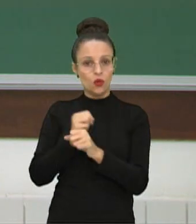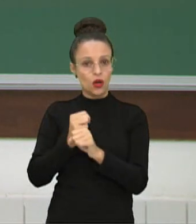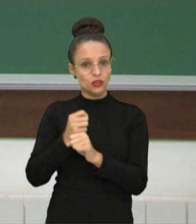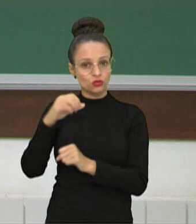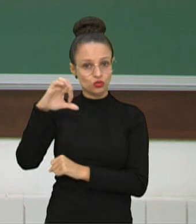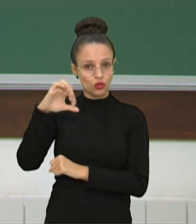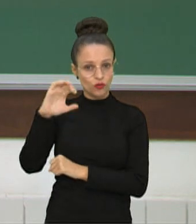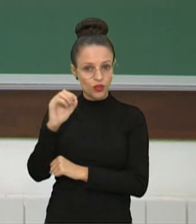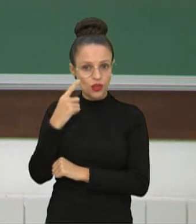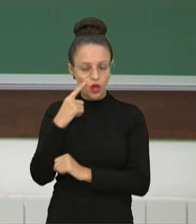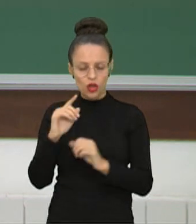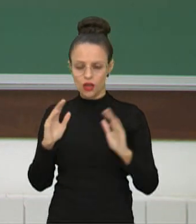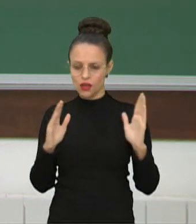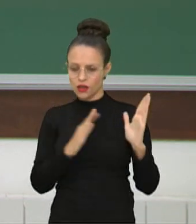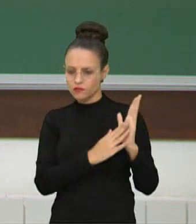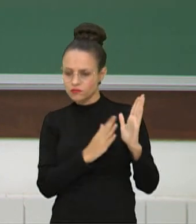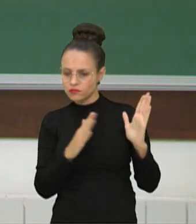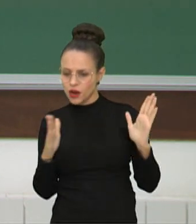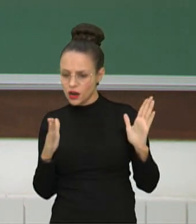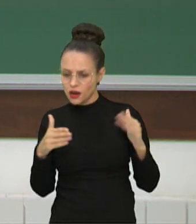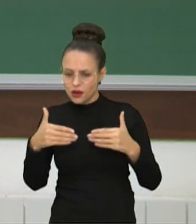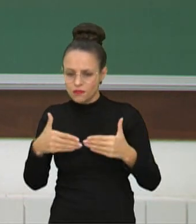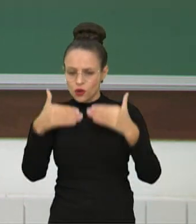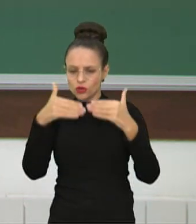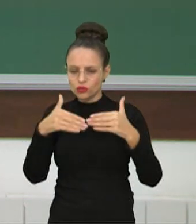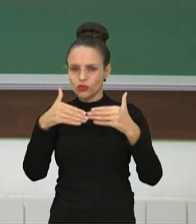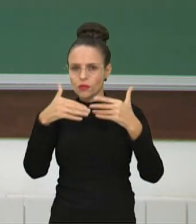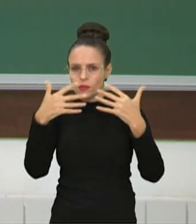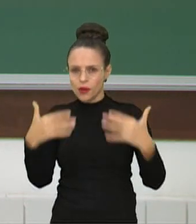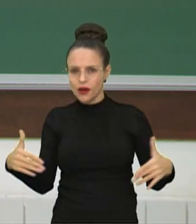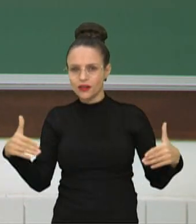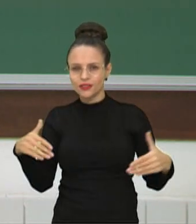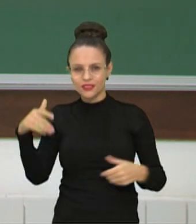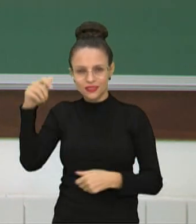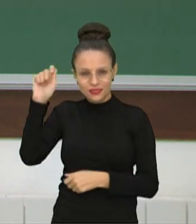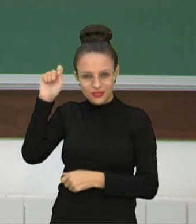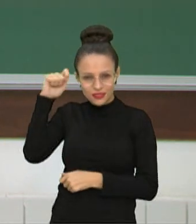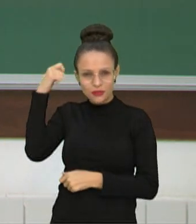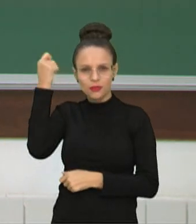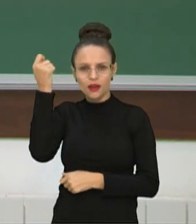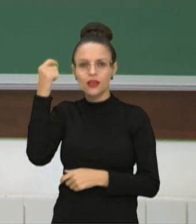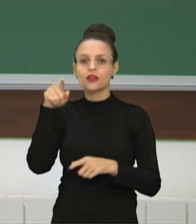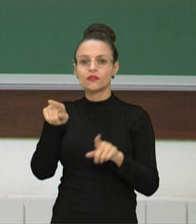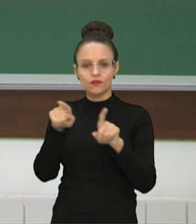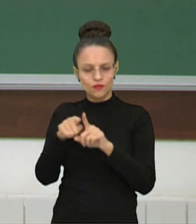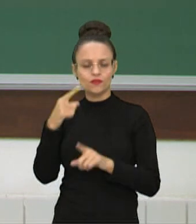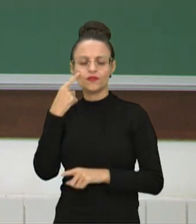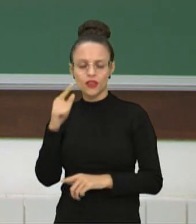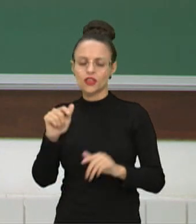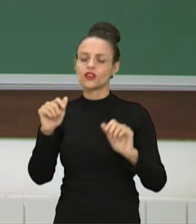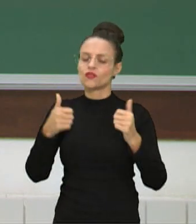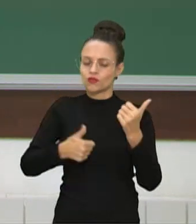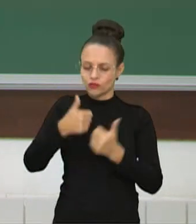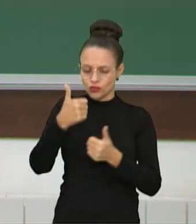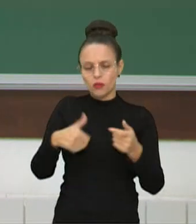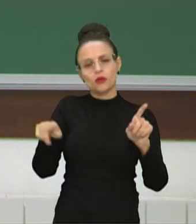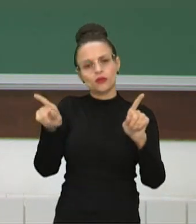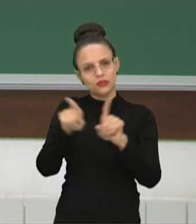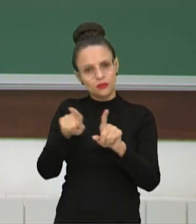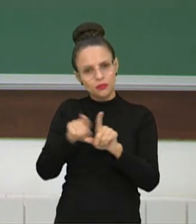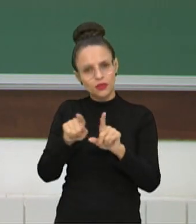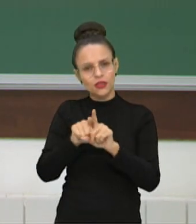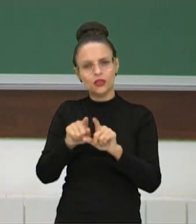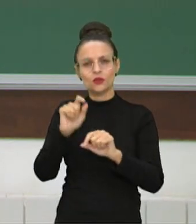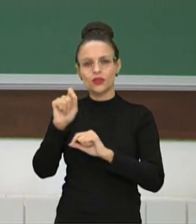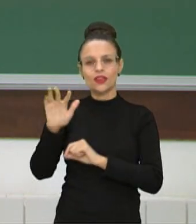interessante. Aí chega ali na queda do Muro de Berlim e assim por diante, você vai ver isso até no futebol, o desmonte e